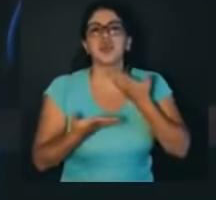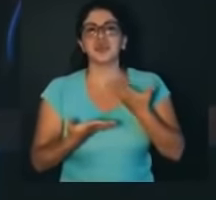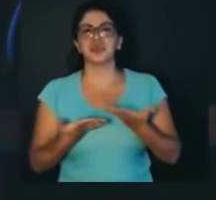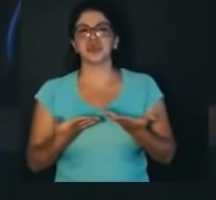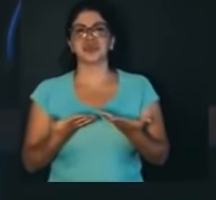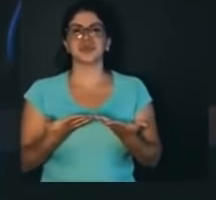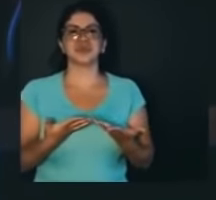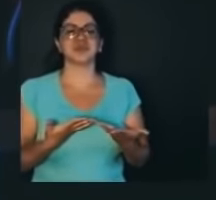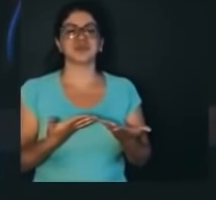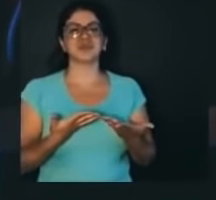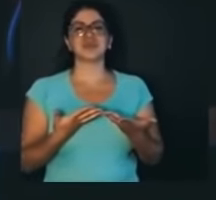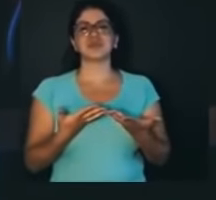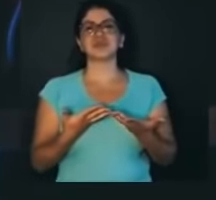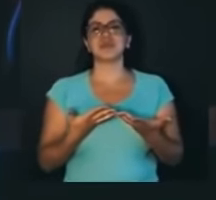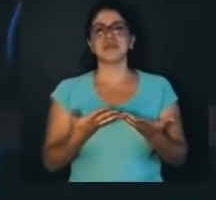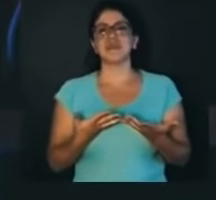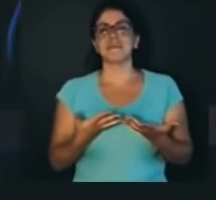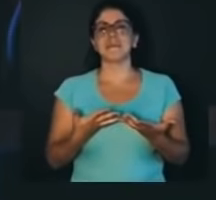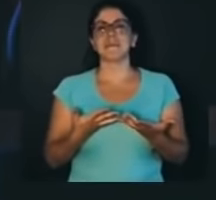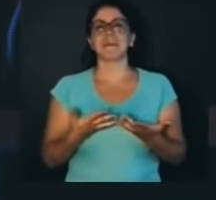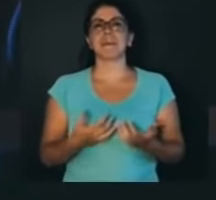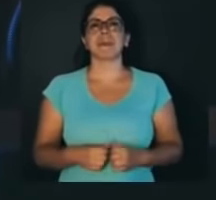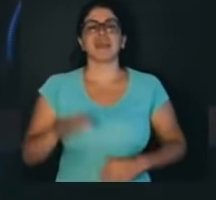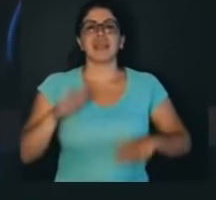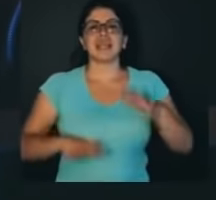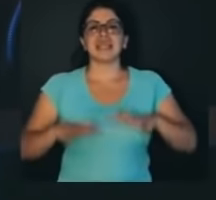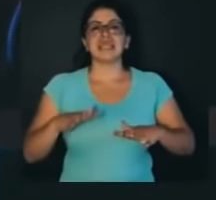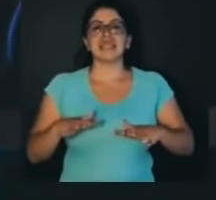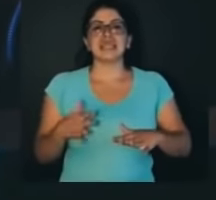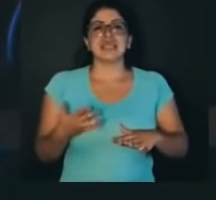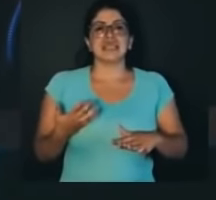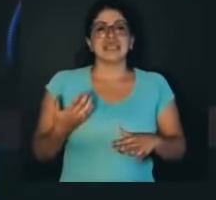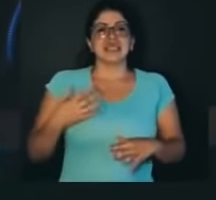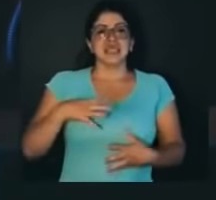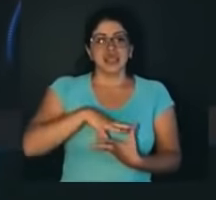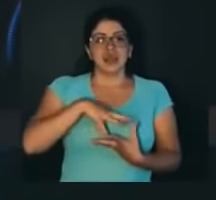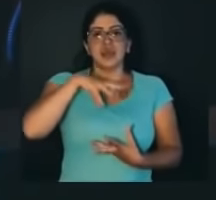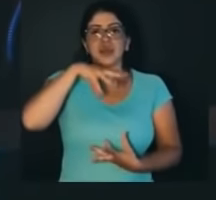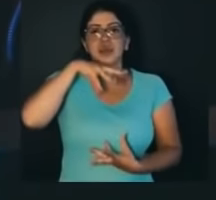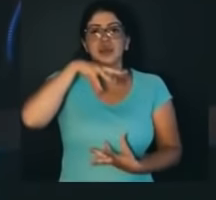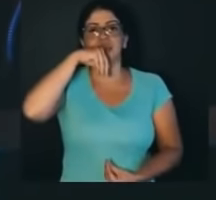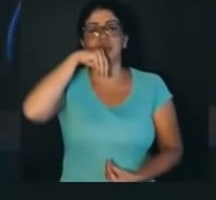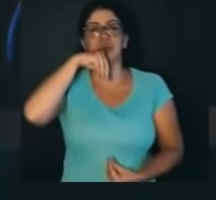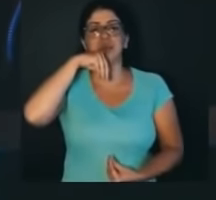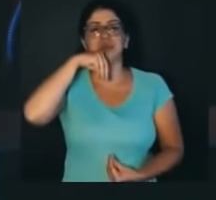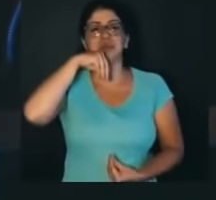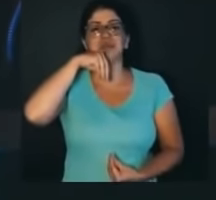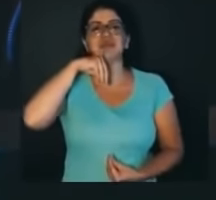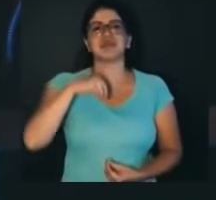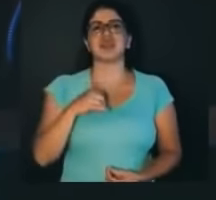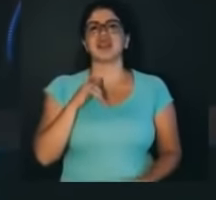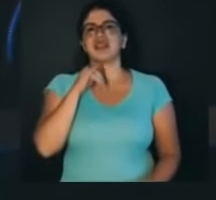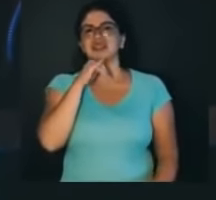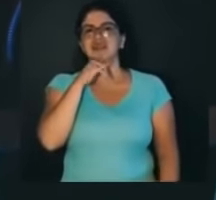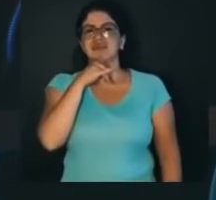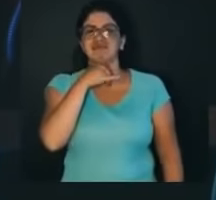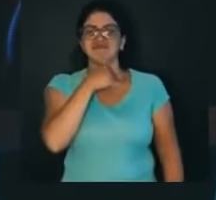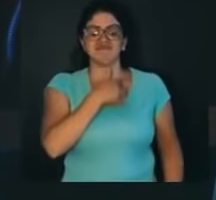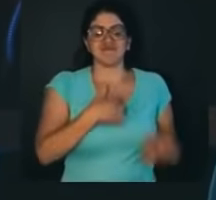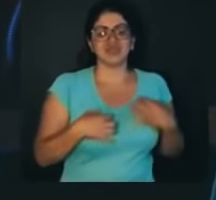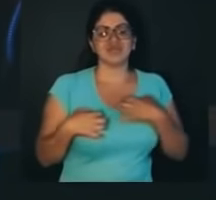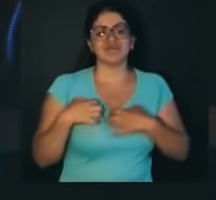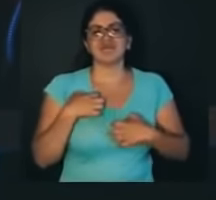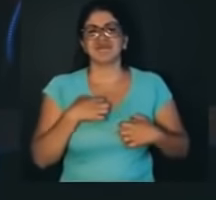Muitas das vezes o nosso estado emocional não é propício para conversarmos sobre todas as coisas. Não